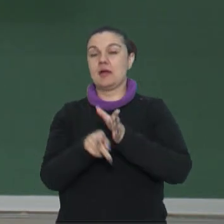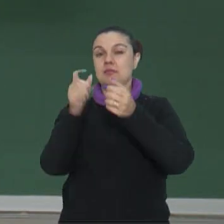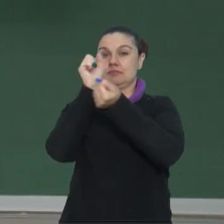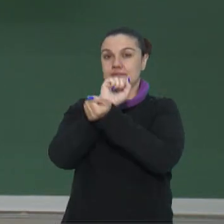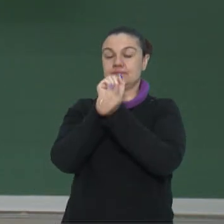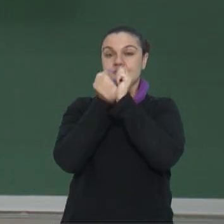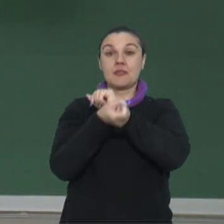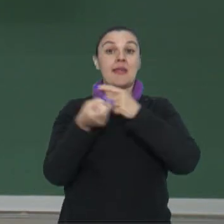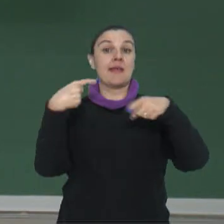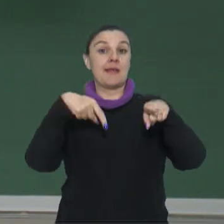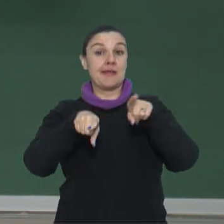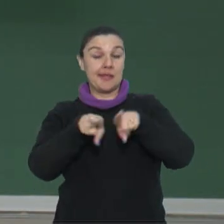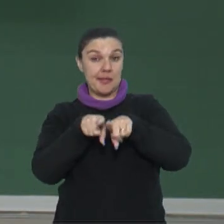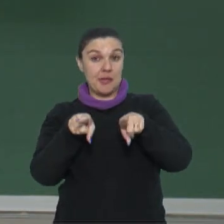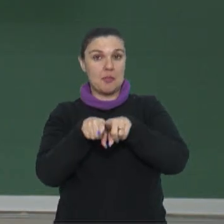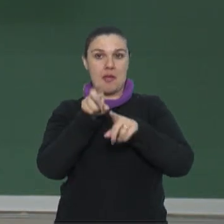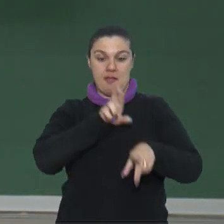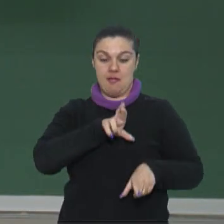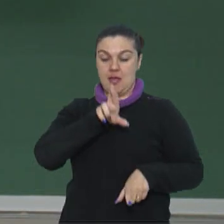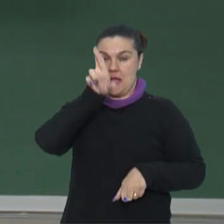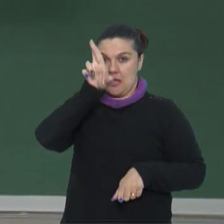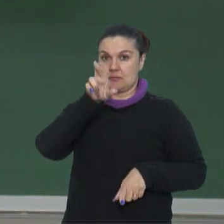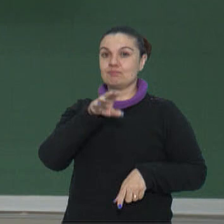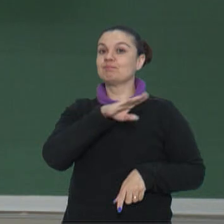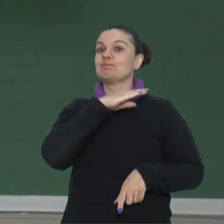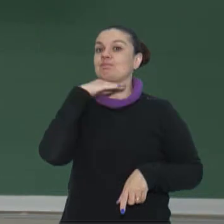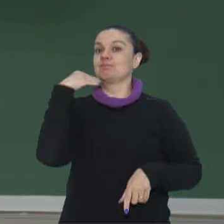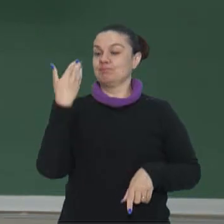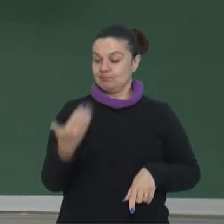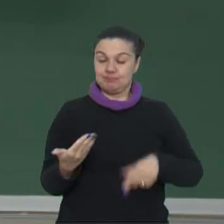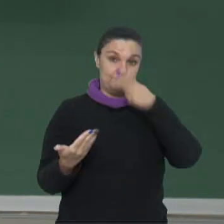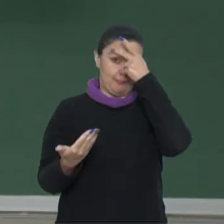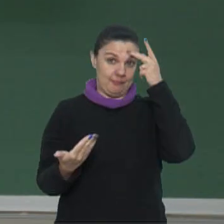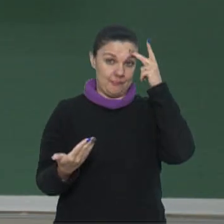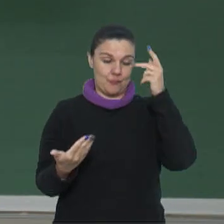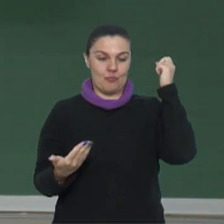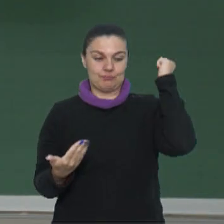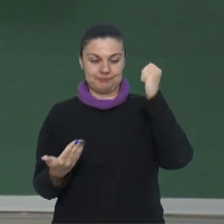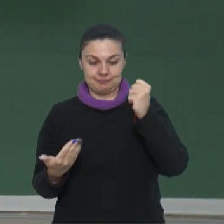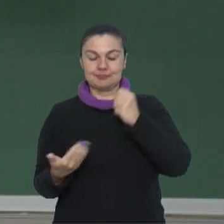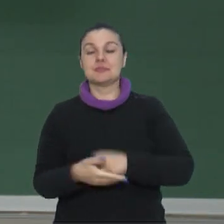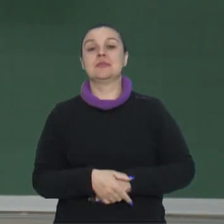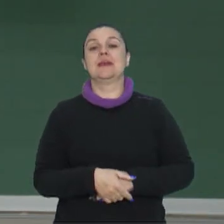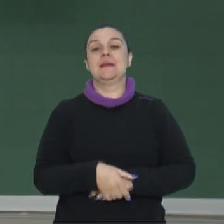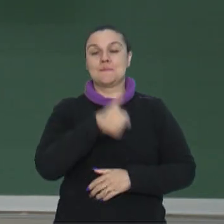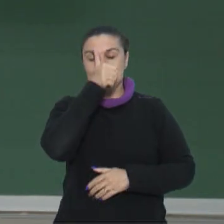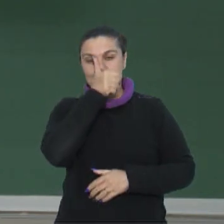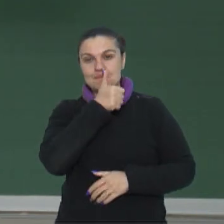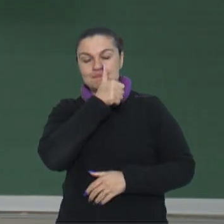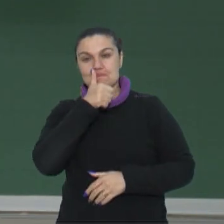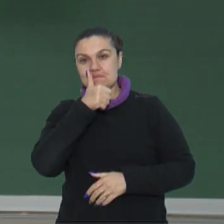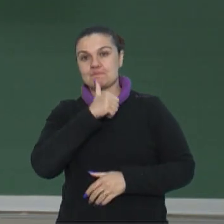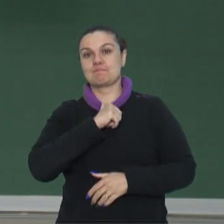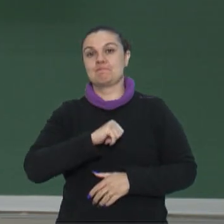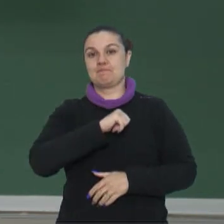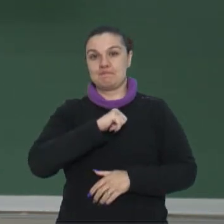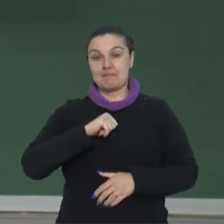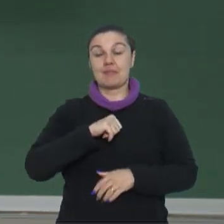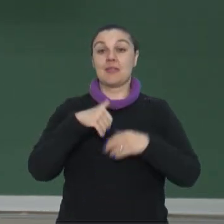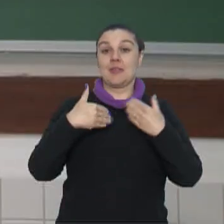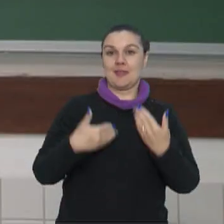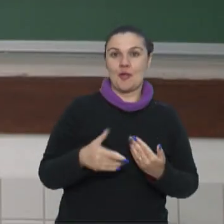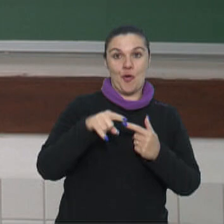para sacrifícios humanos na religião. Que é para a próxima aula, deixei mais um gostinho, mais aquele clima para vocês na próxima